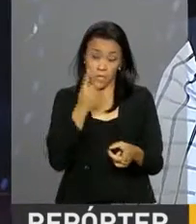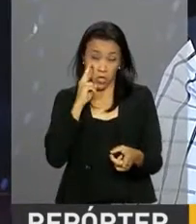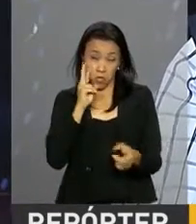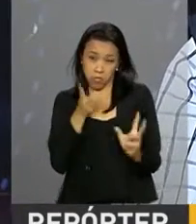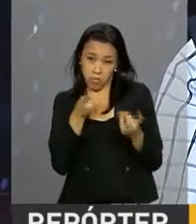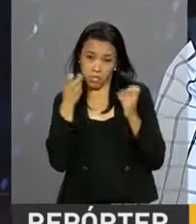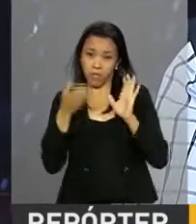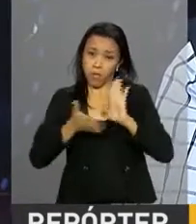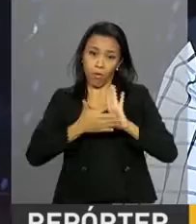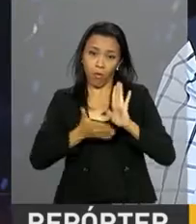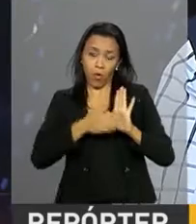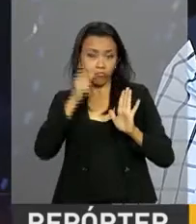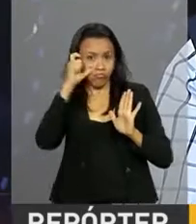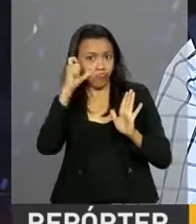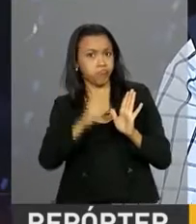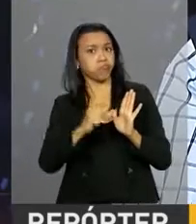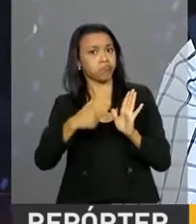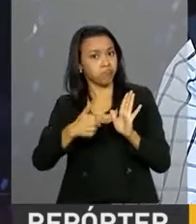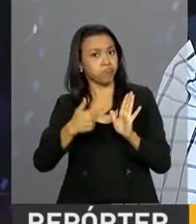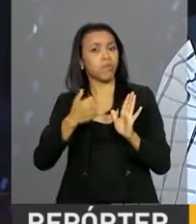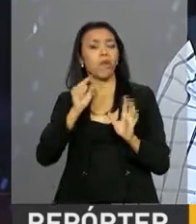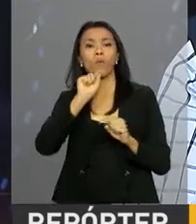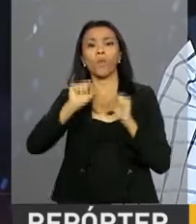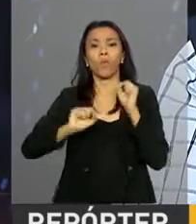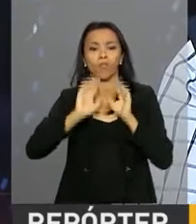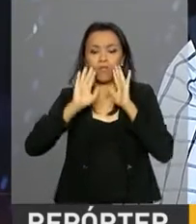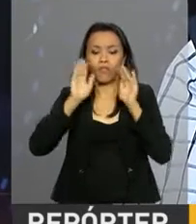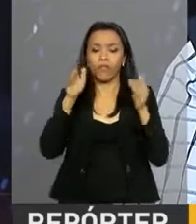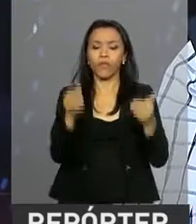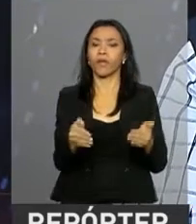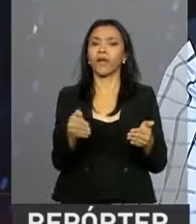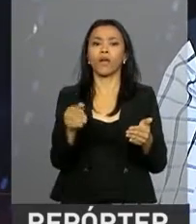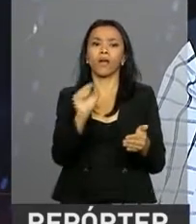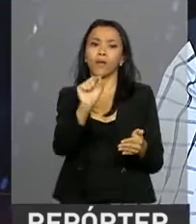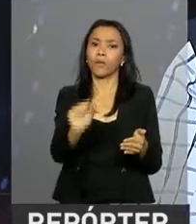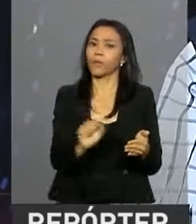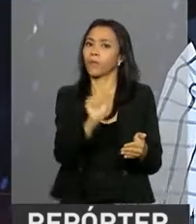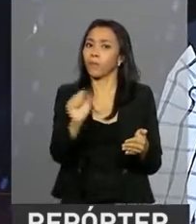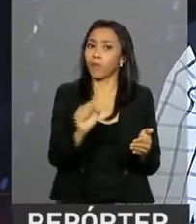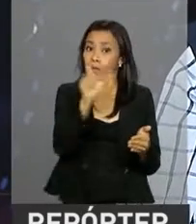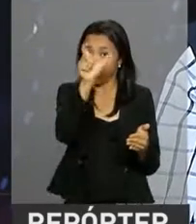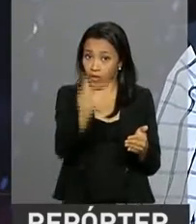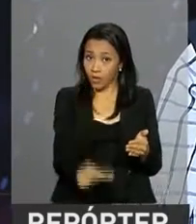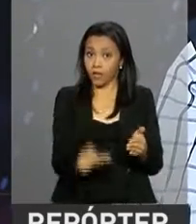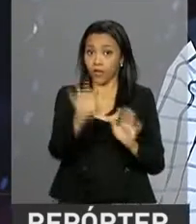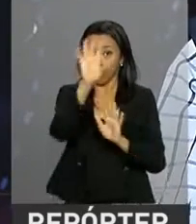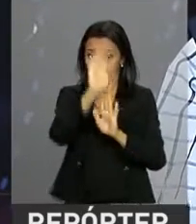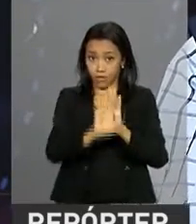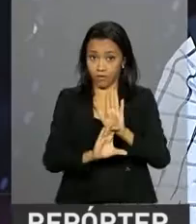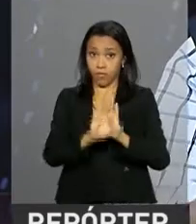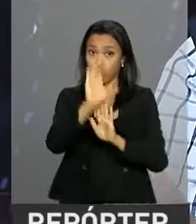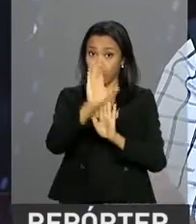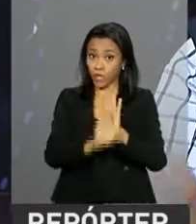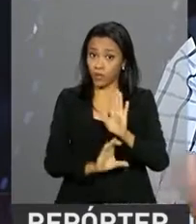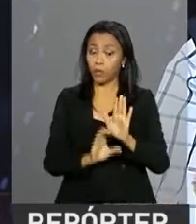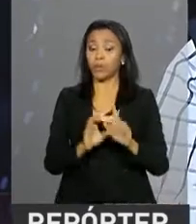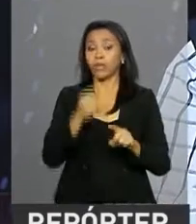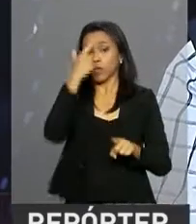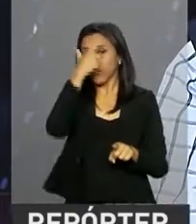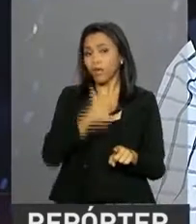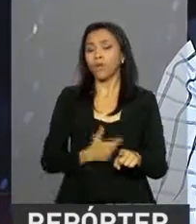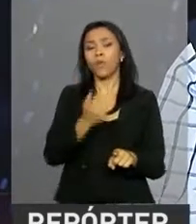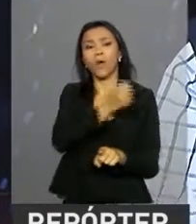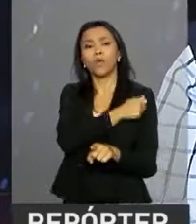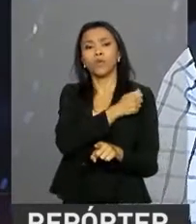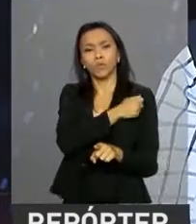proposta de interessante é você focar principalmente na grade curricular em que o aluno ele